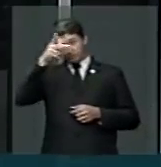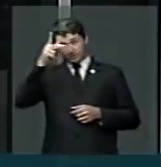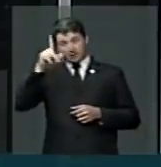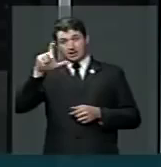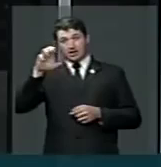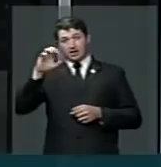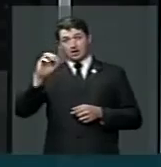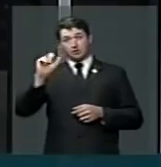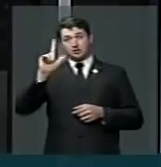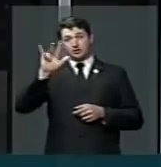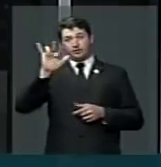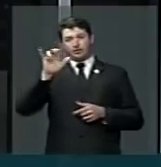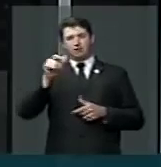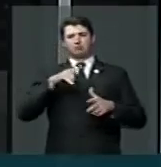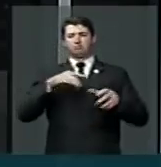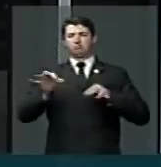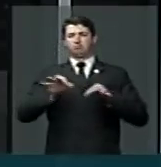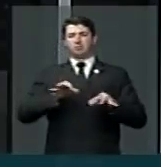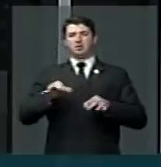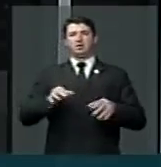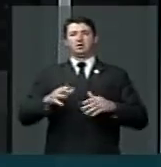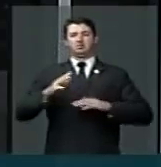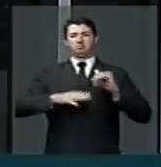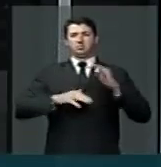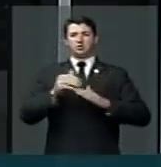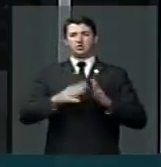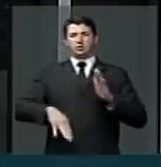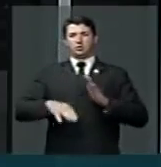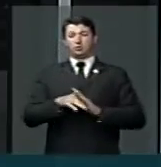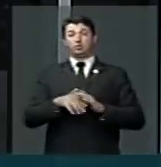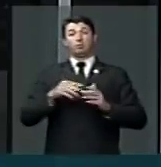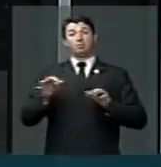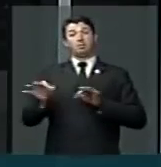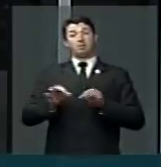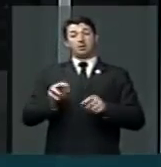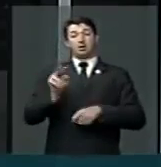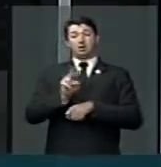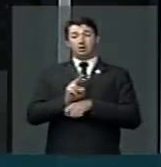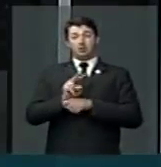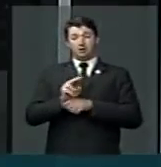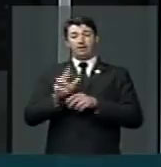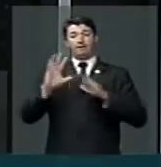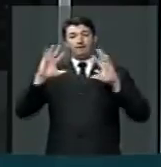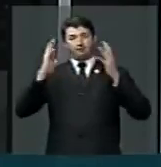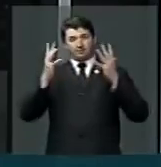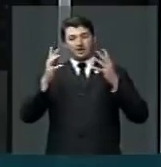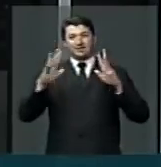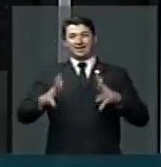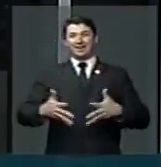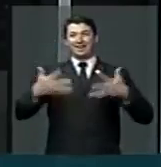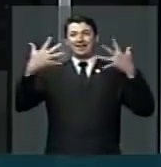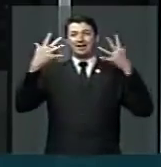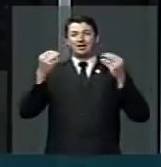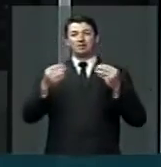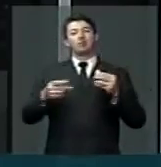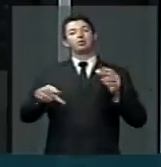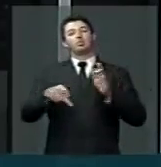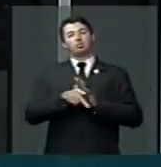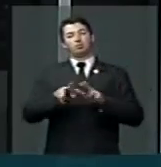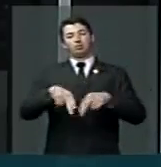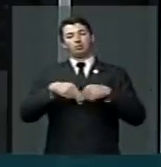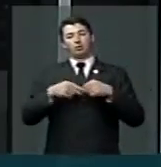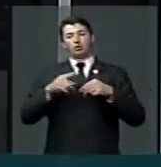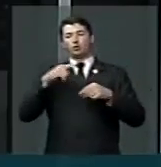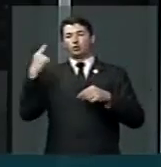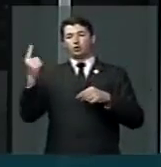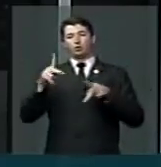muito preparado, muito competente, muito zeloso, preparou a festa com muita alegria para toda a população